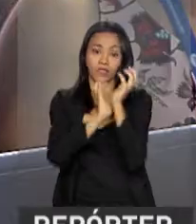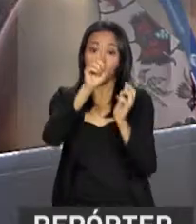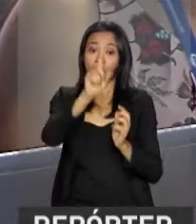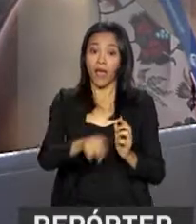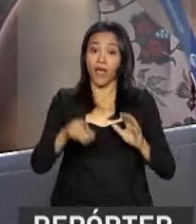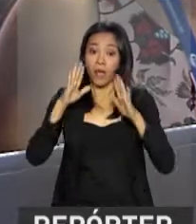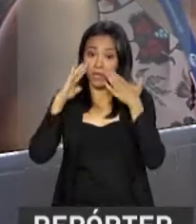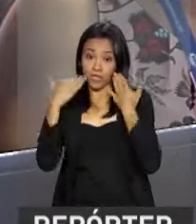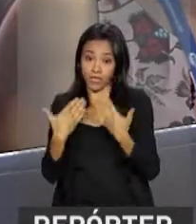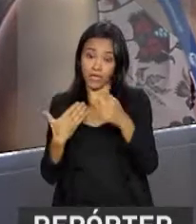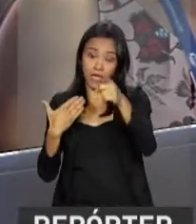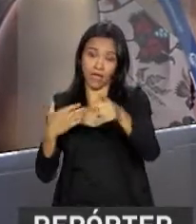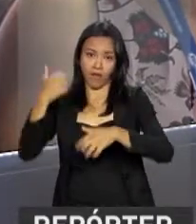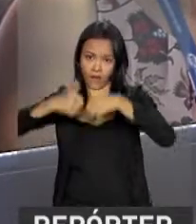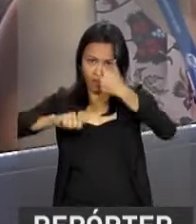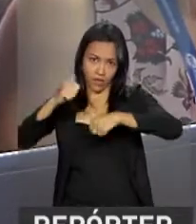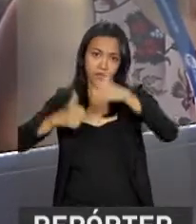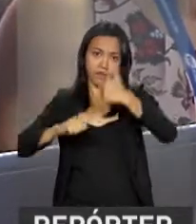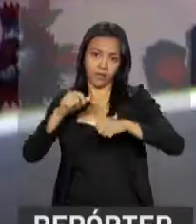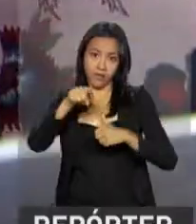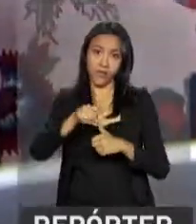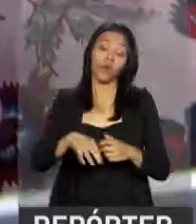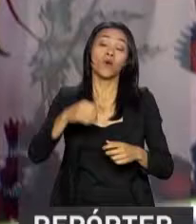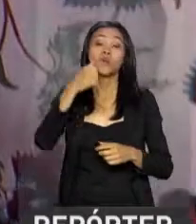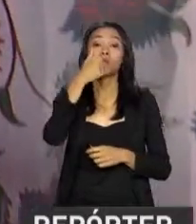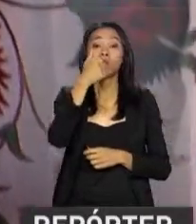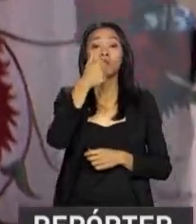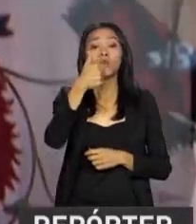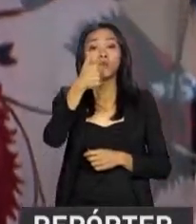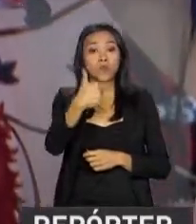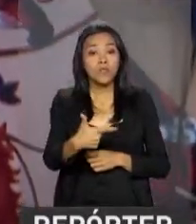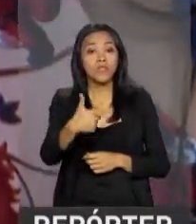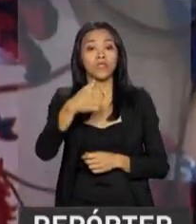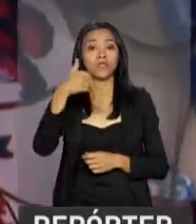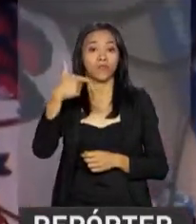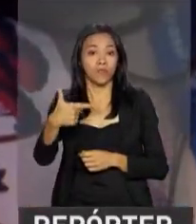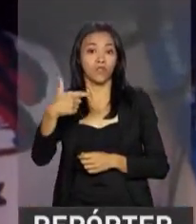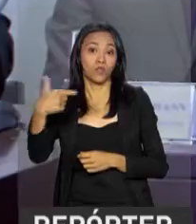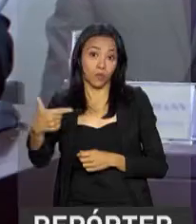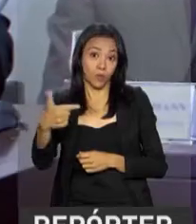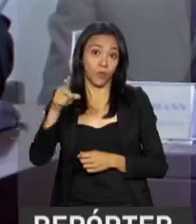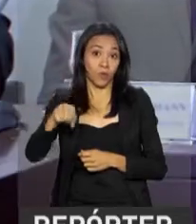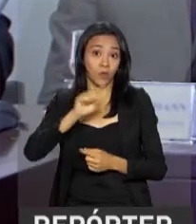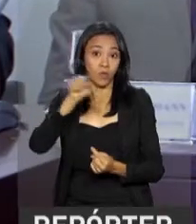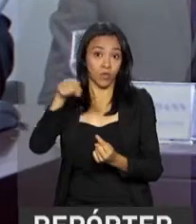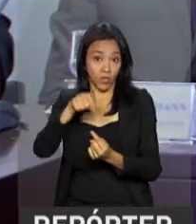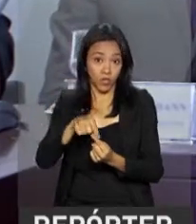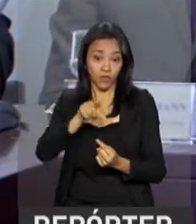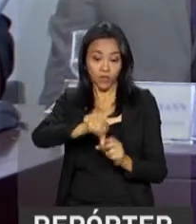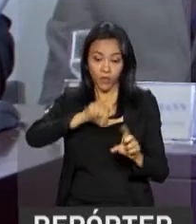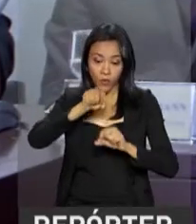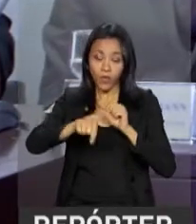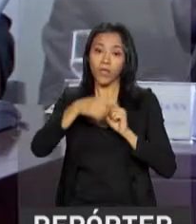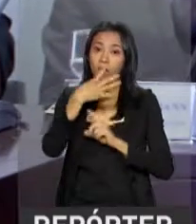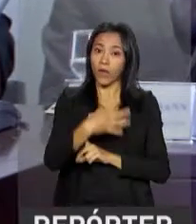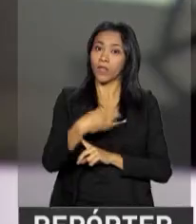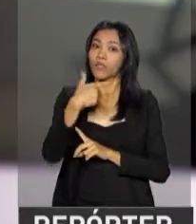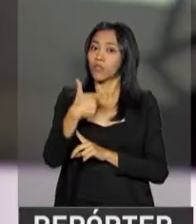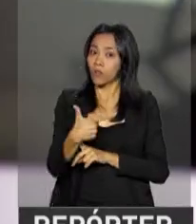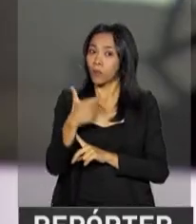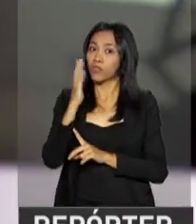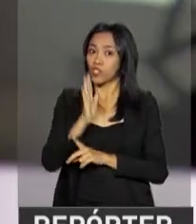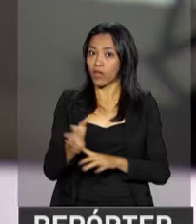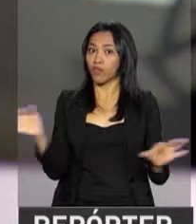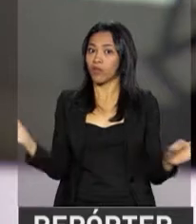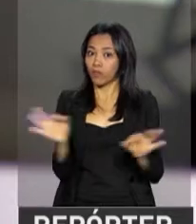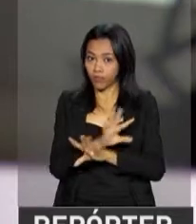casa civil mostra que das 222 iniciativas para desburocratização 42 já foram concluídas a